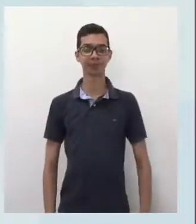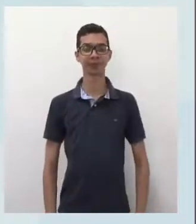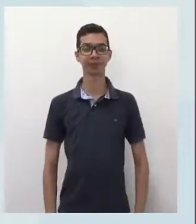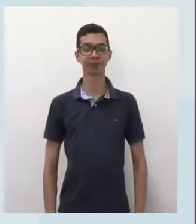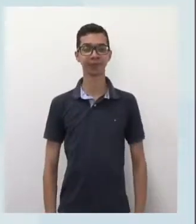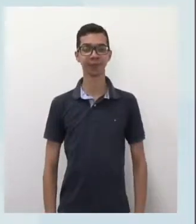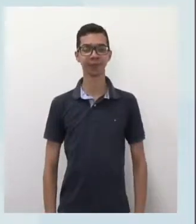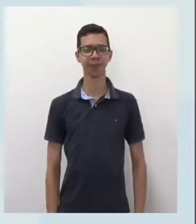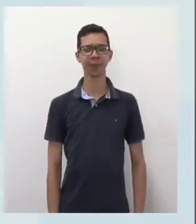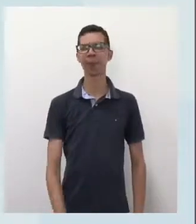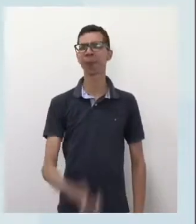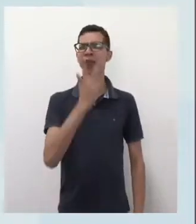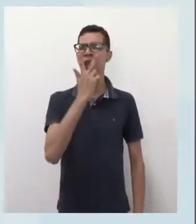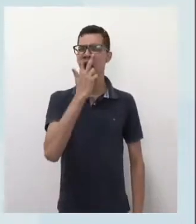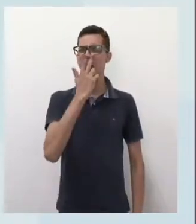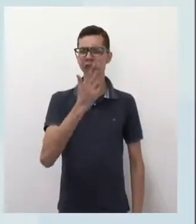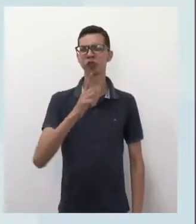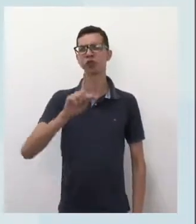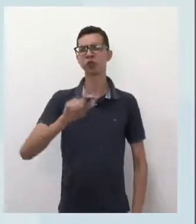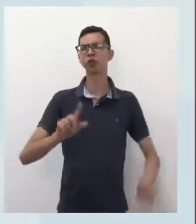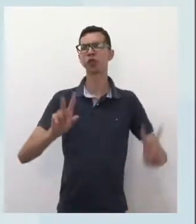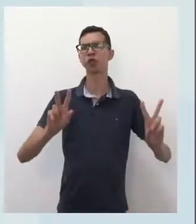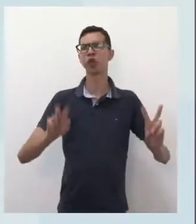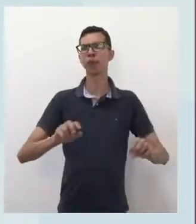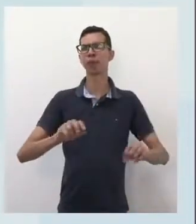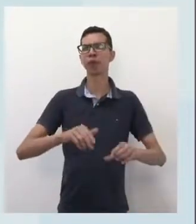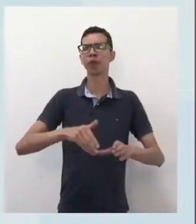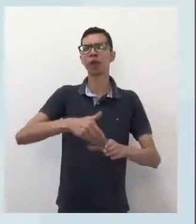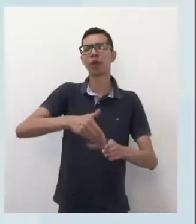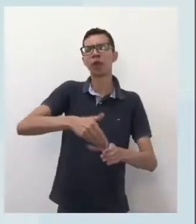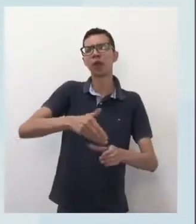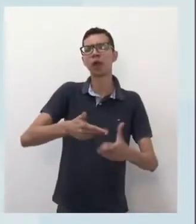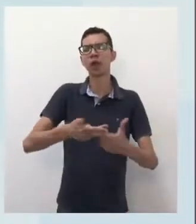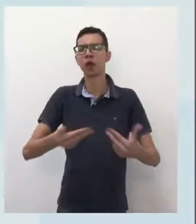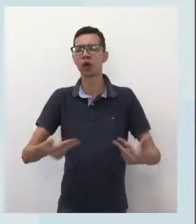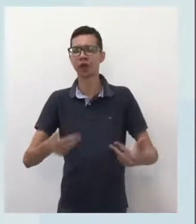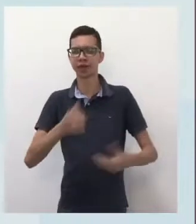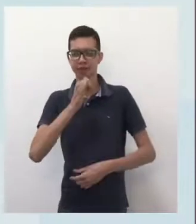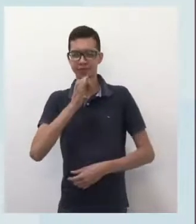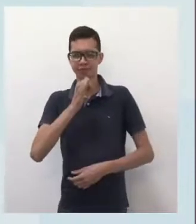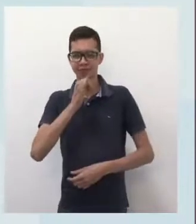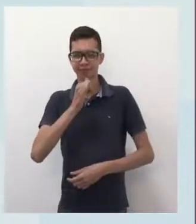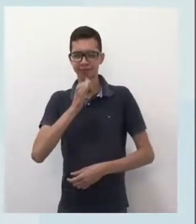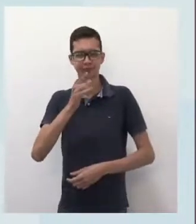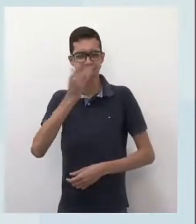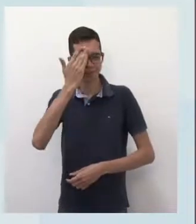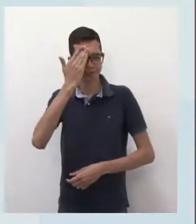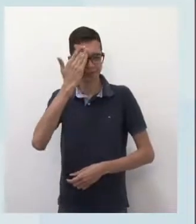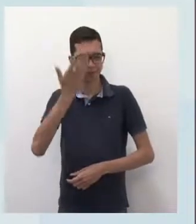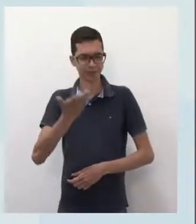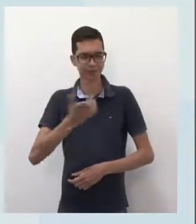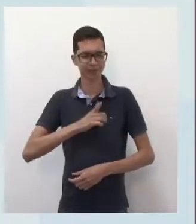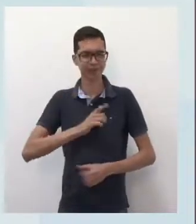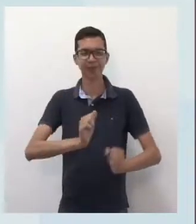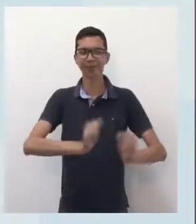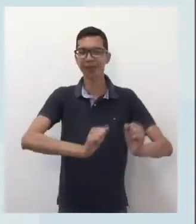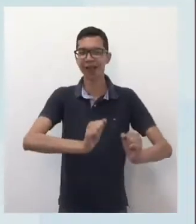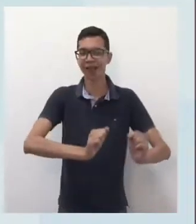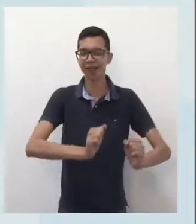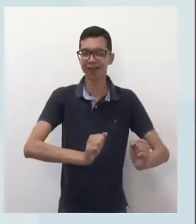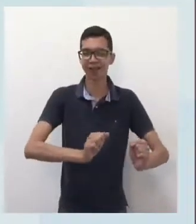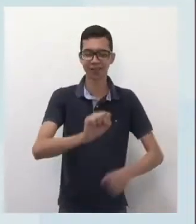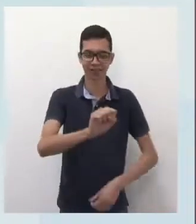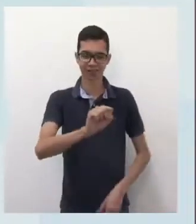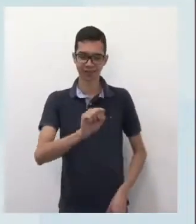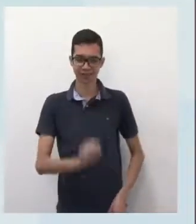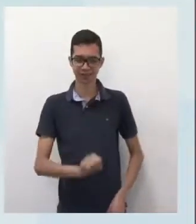eu acho que é uma lavadora de louça, viu, Edjoel? Mas veja só que lavadora, né?